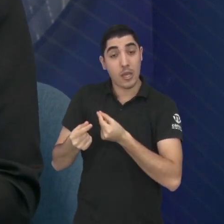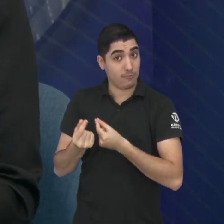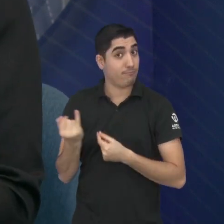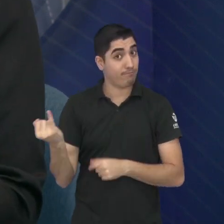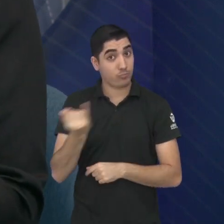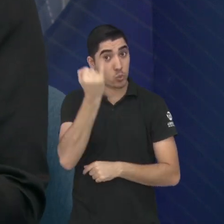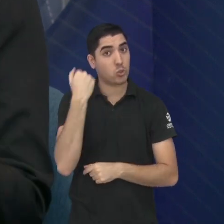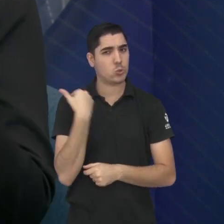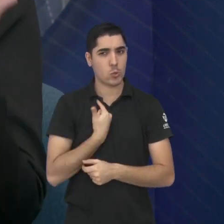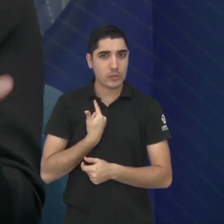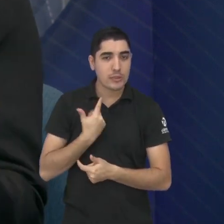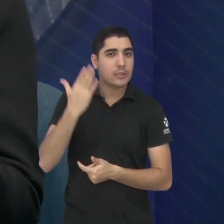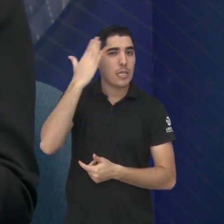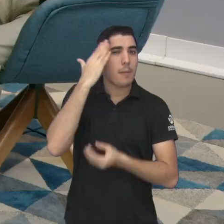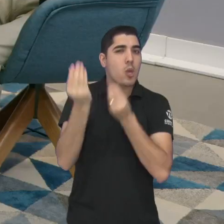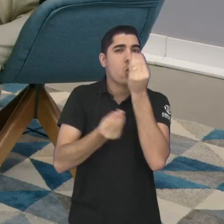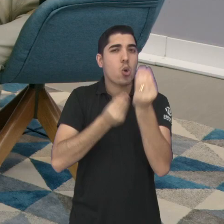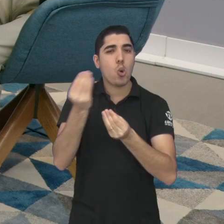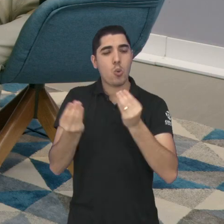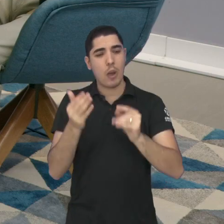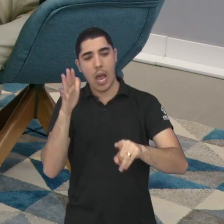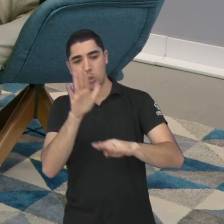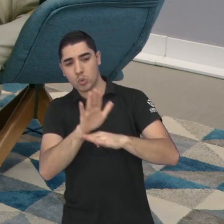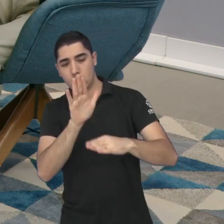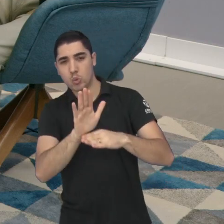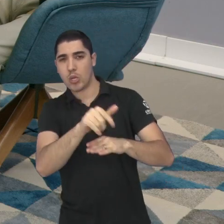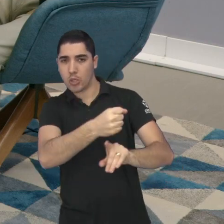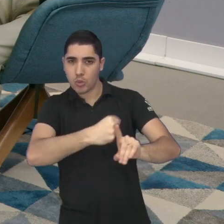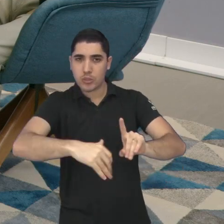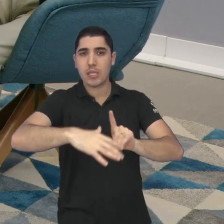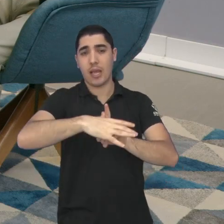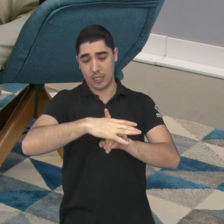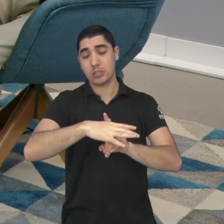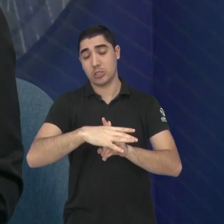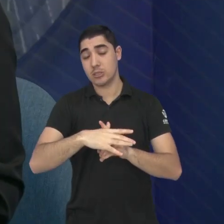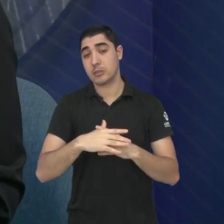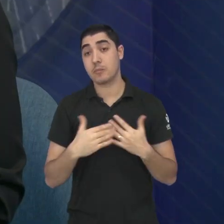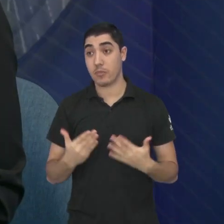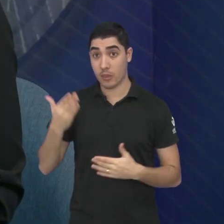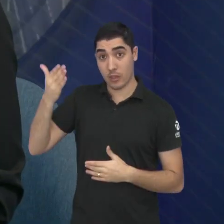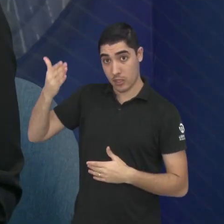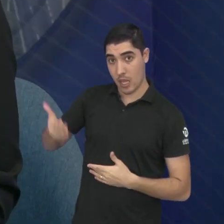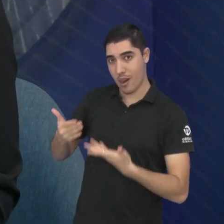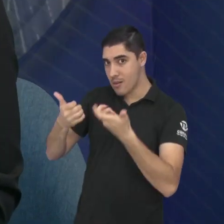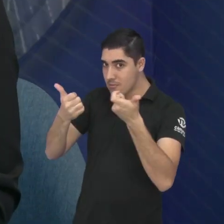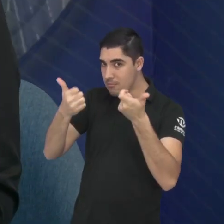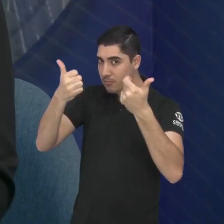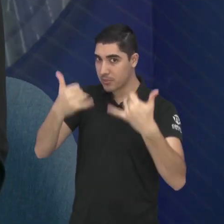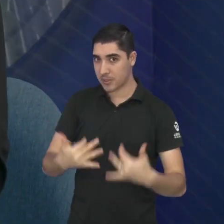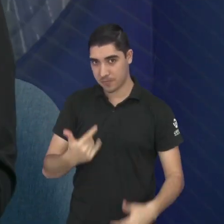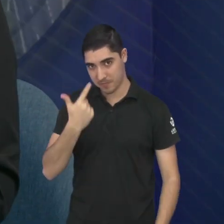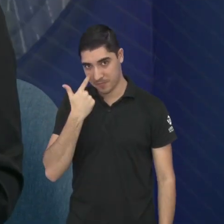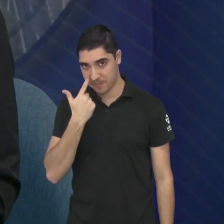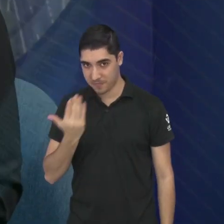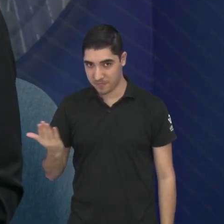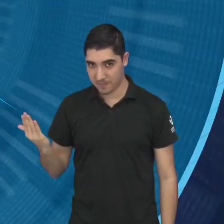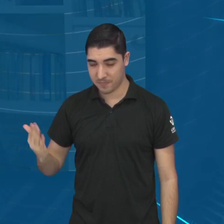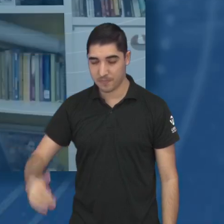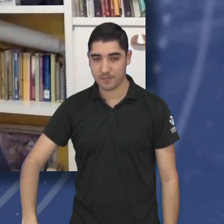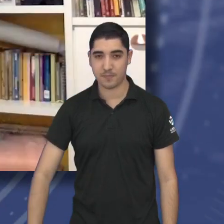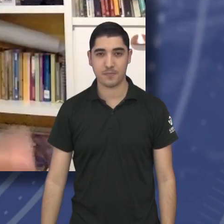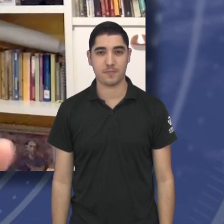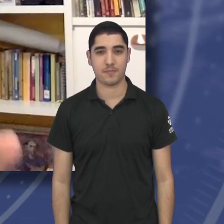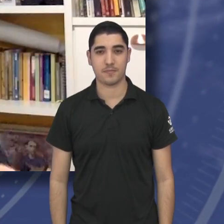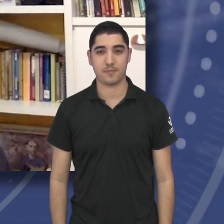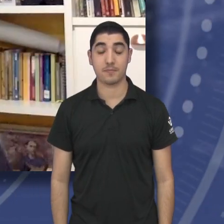olhar para esse lado social da coisa, para o lado humano também. E ela deu uma palavrinha para a gente sobre este assunto. Olha só.